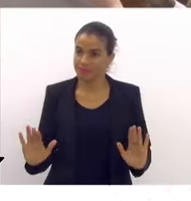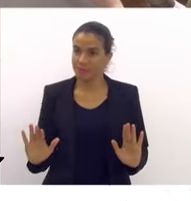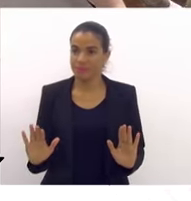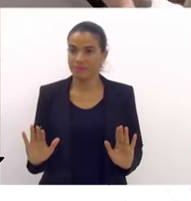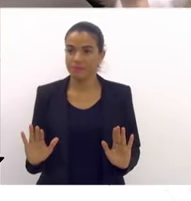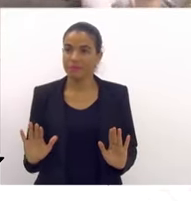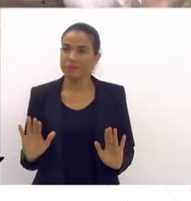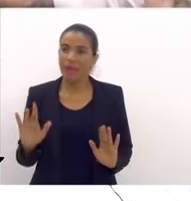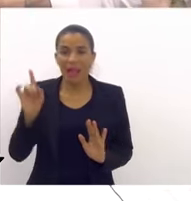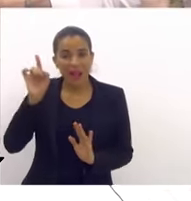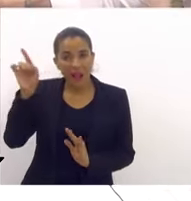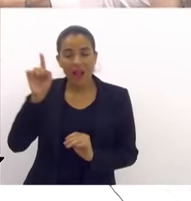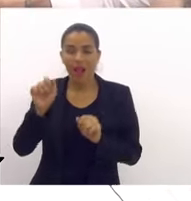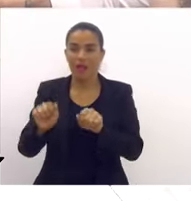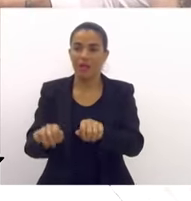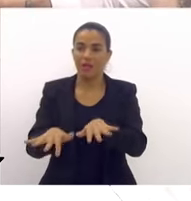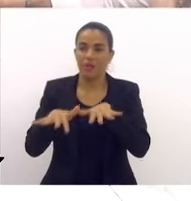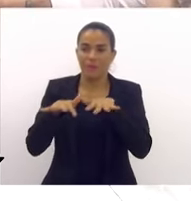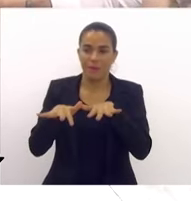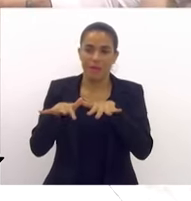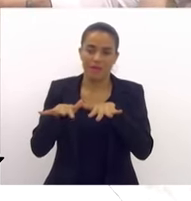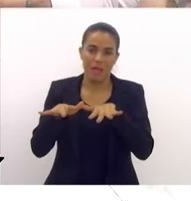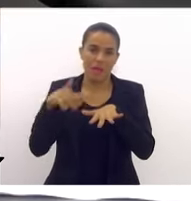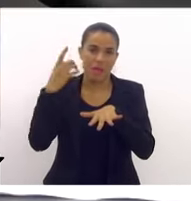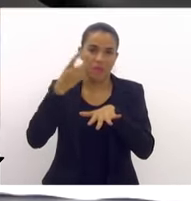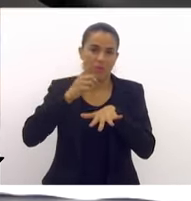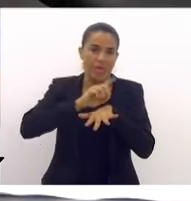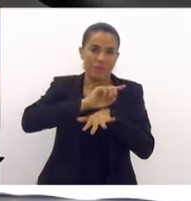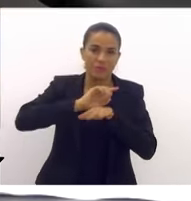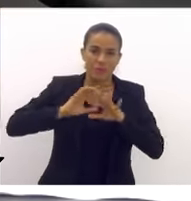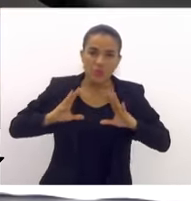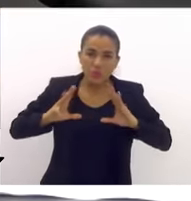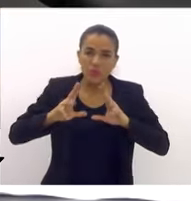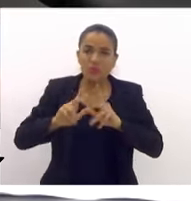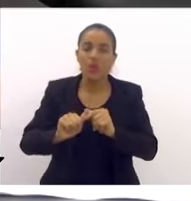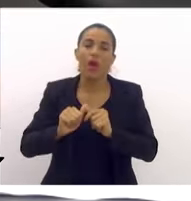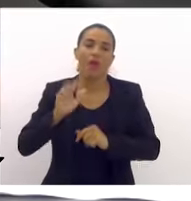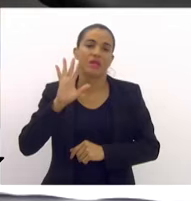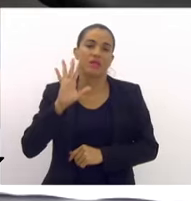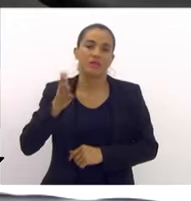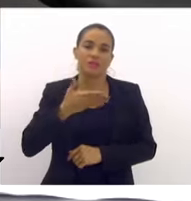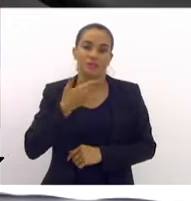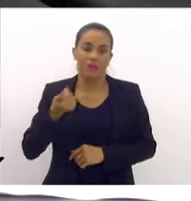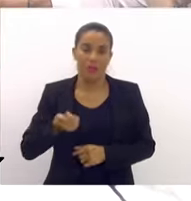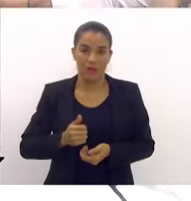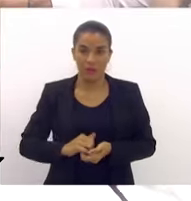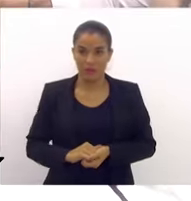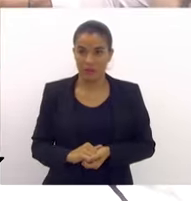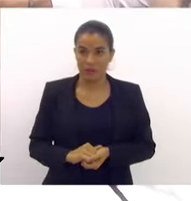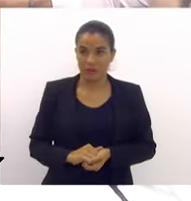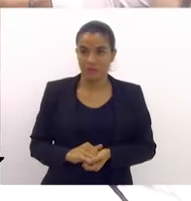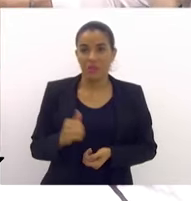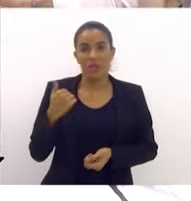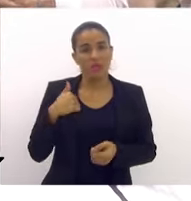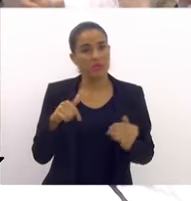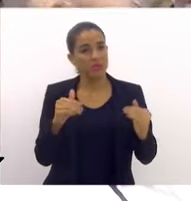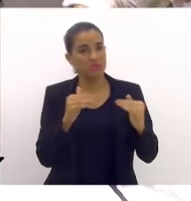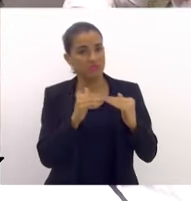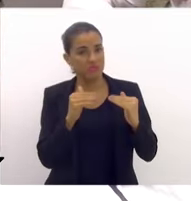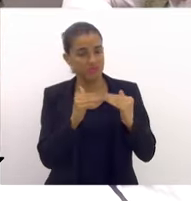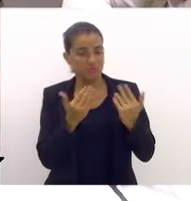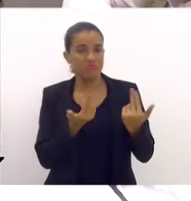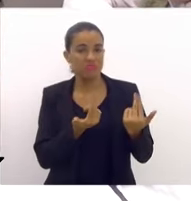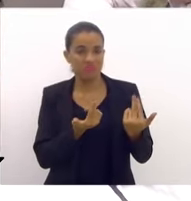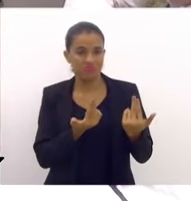plenário agir. É que é impossível essa multa, só isso. Porque não é fisicamente. Deputado Fred. Não, eu também eu acho